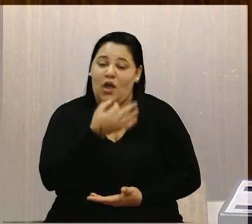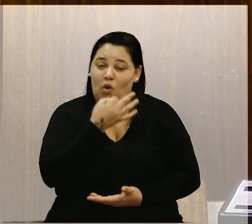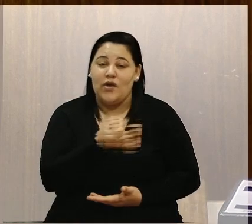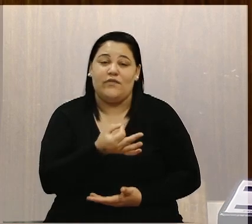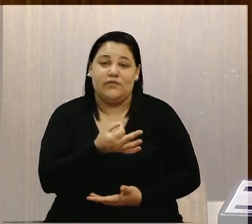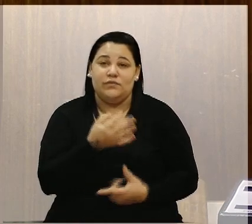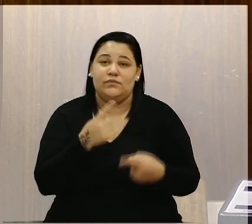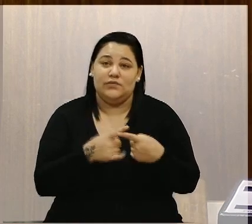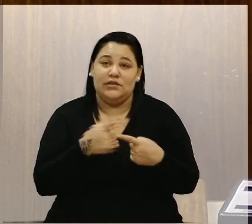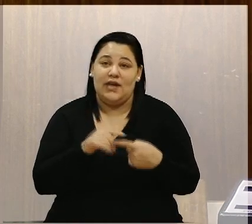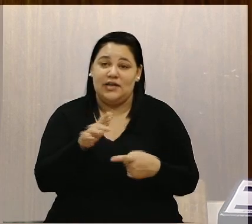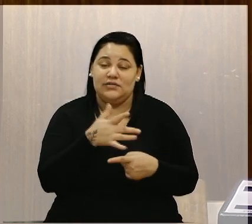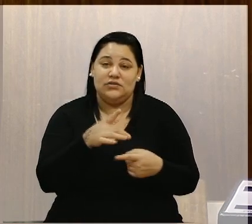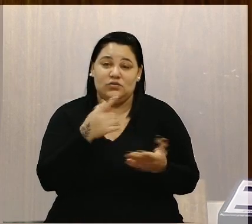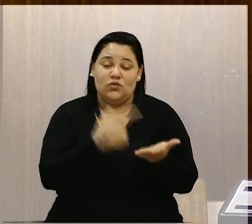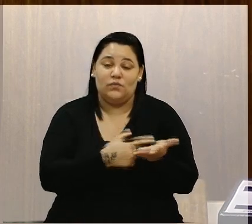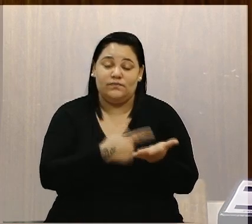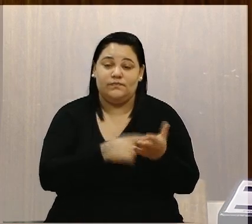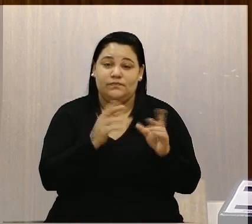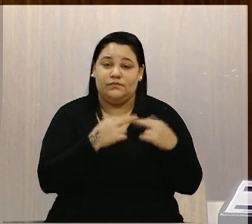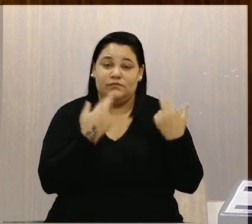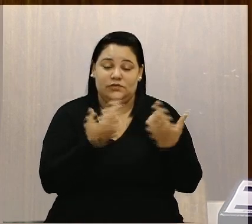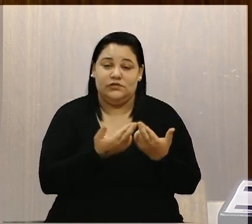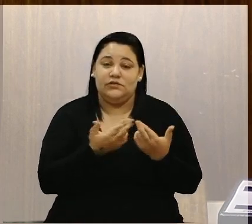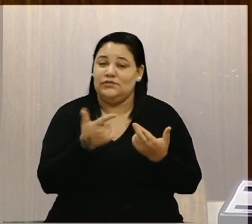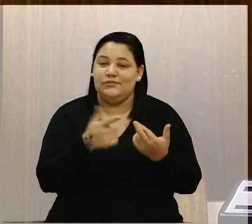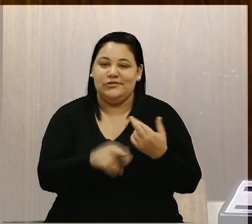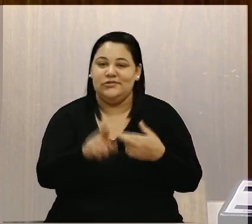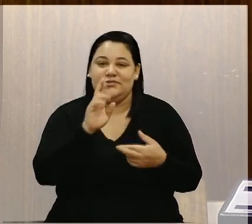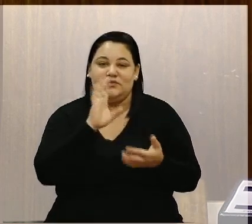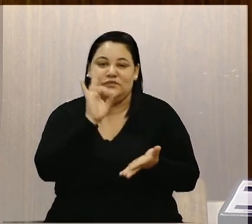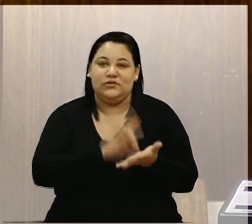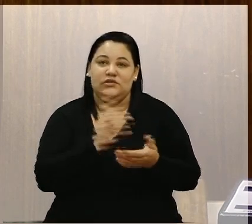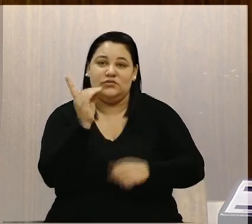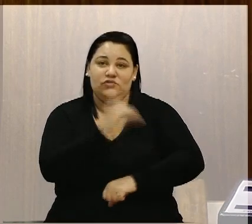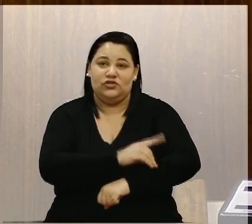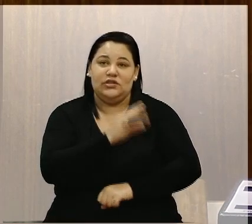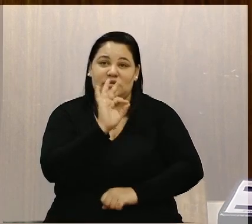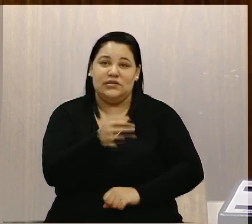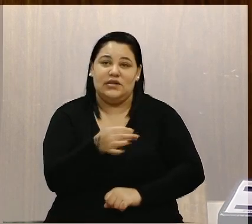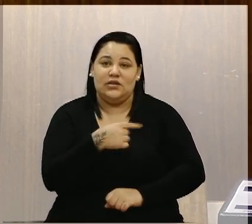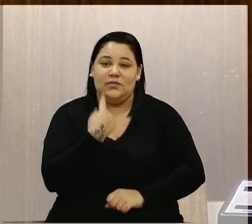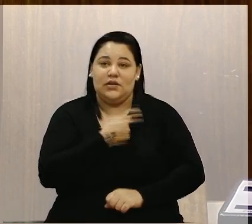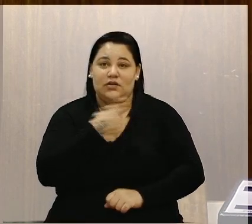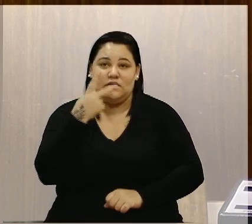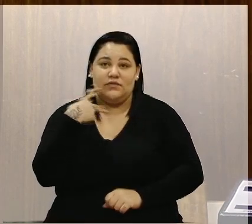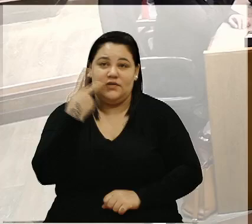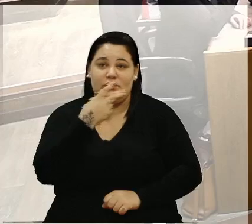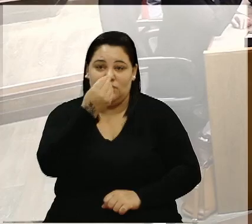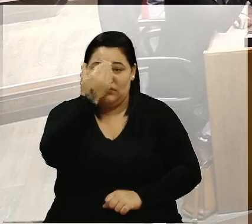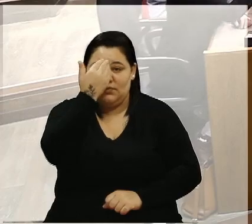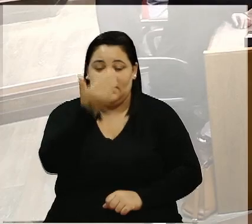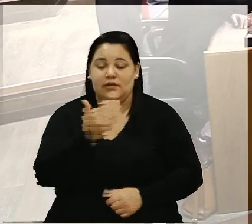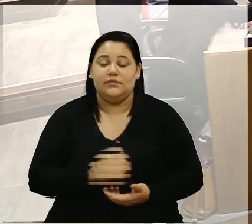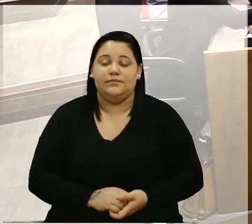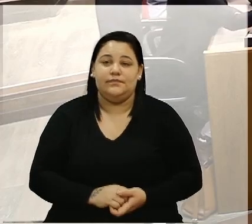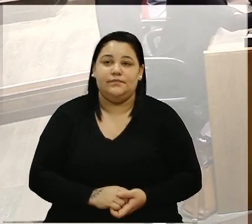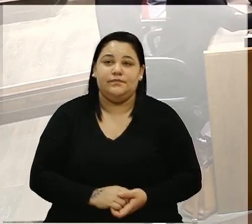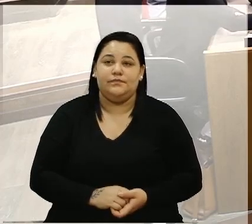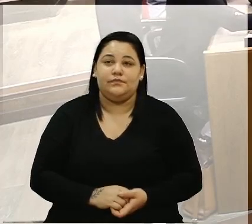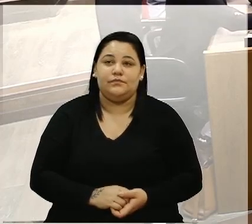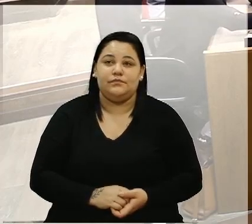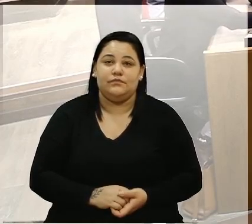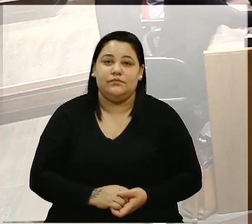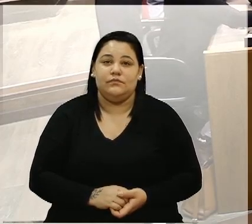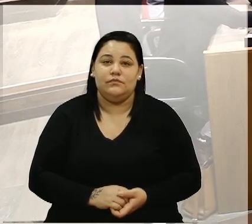as reuniões não serem com respostas concretas e verdadeiras para nós vereadores. Muito obrigada. Obrigado. Talvez